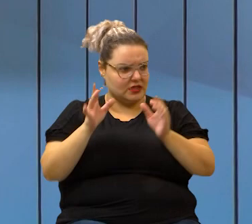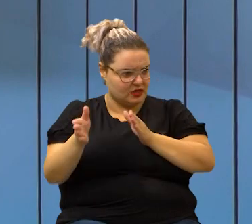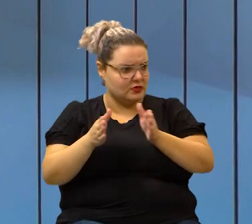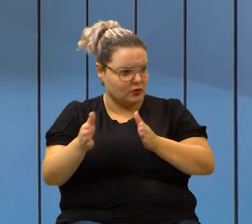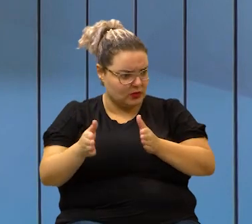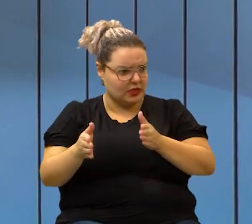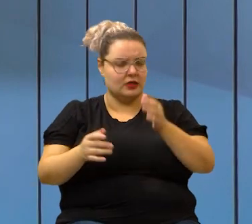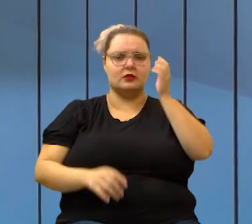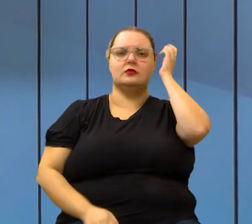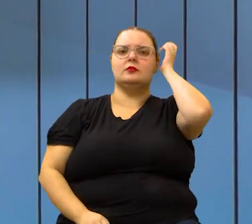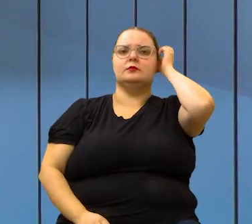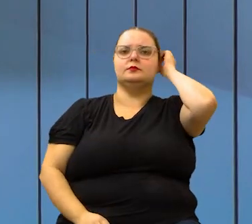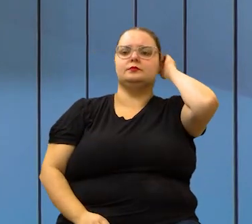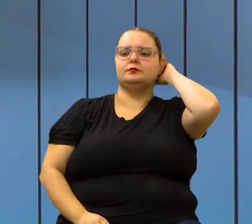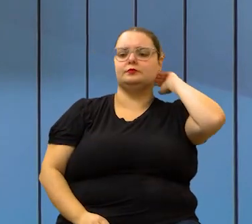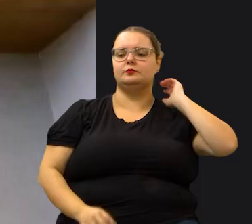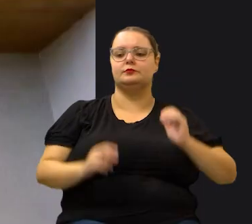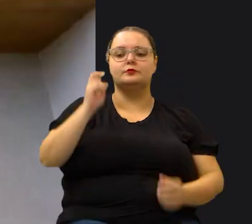período?